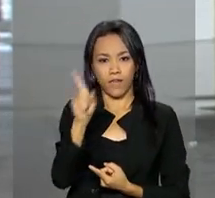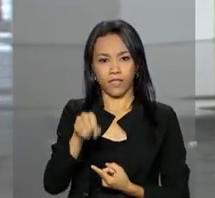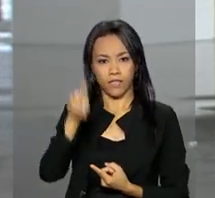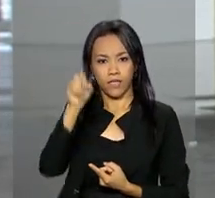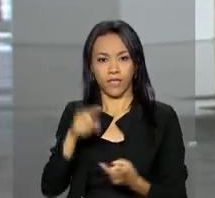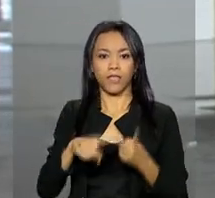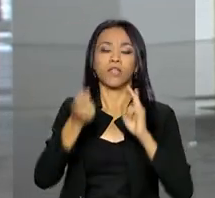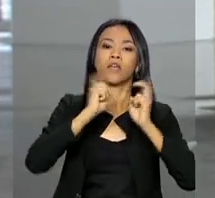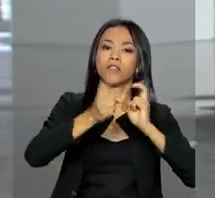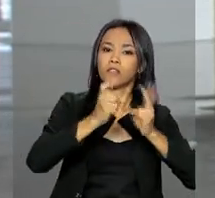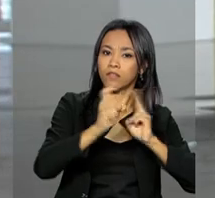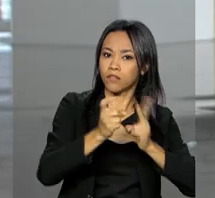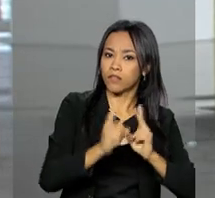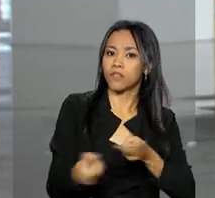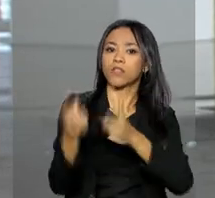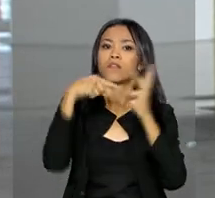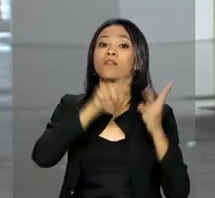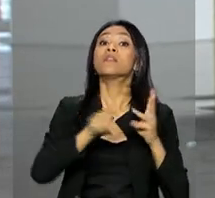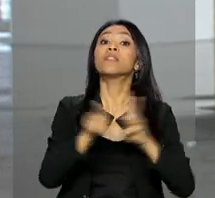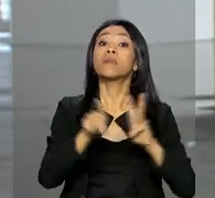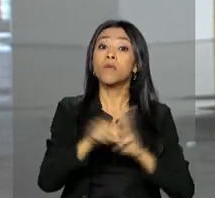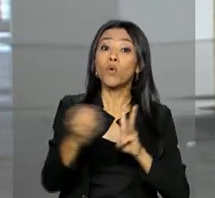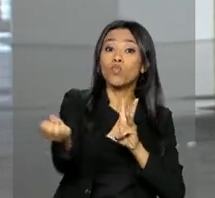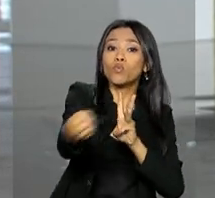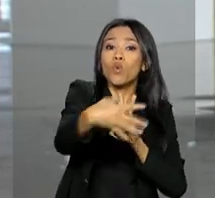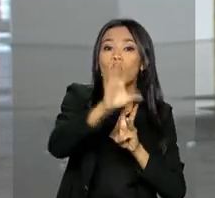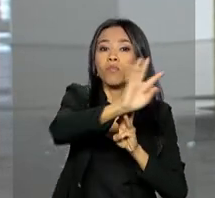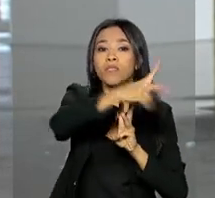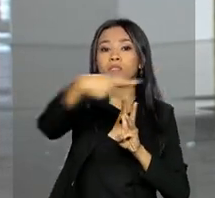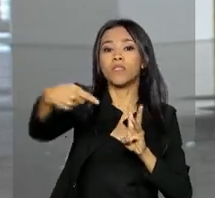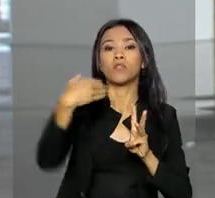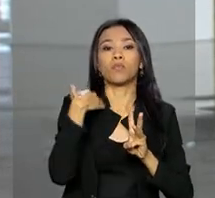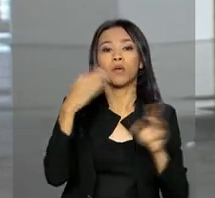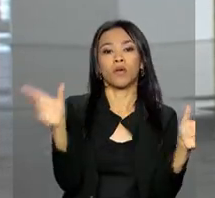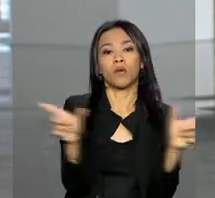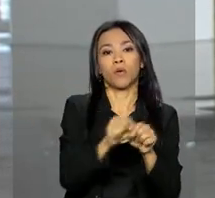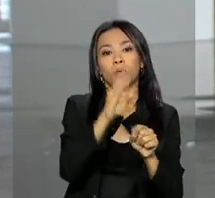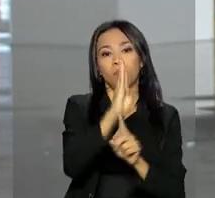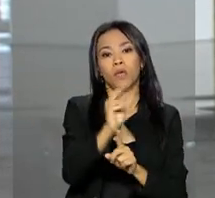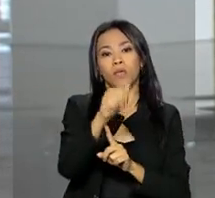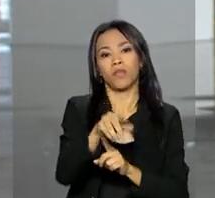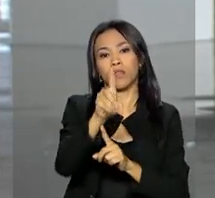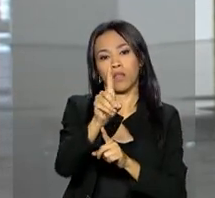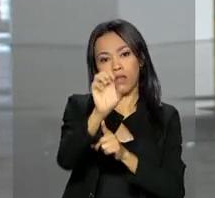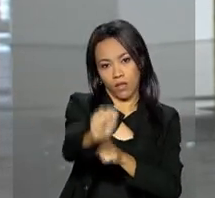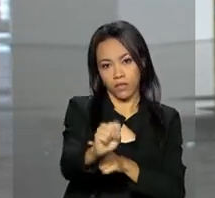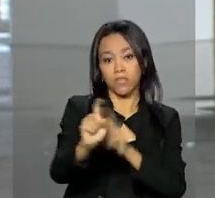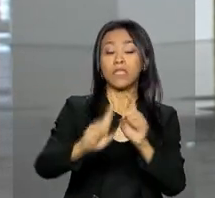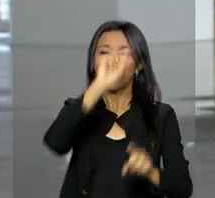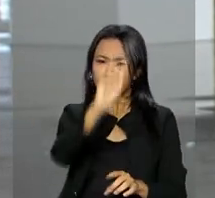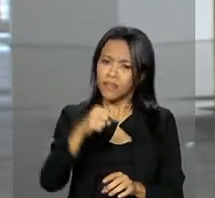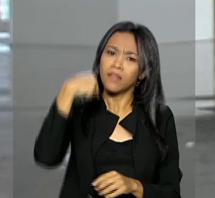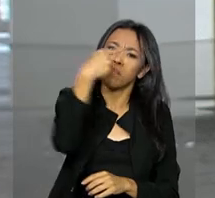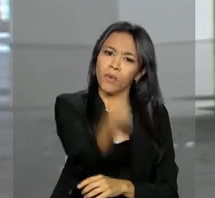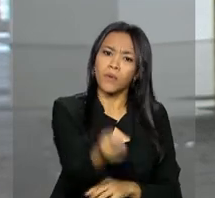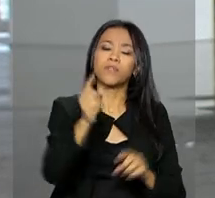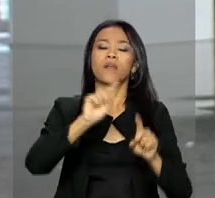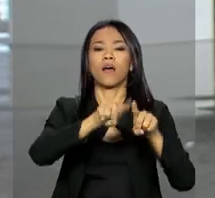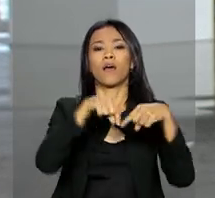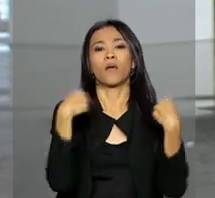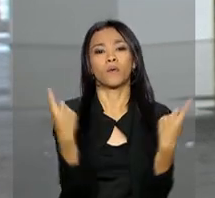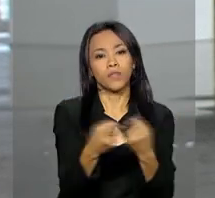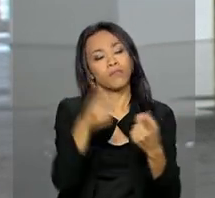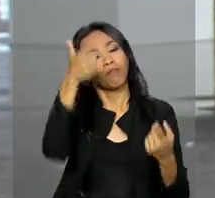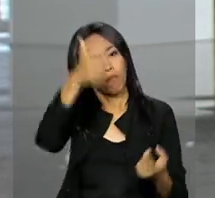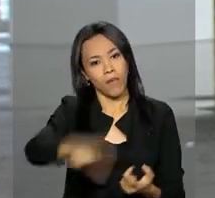planejamento Diogo Oliveira e também com o novo presidente do BNDS Paulo Rabelo em seguida a reunião será